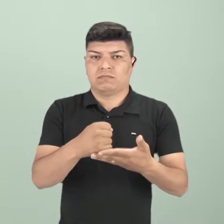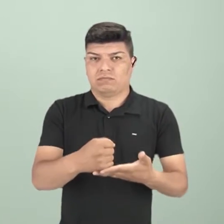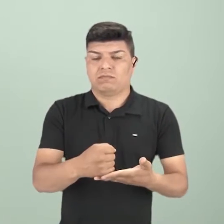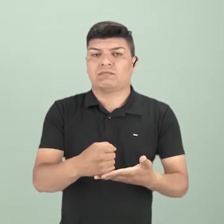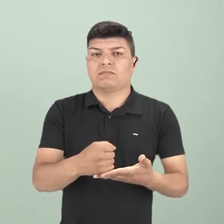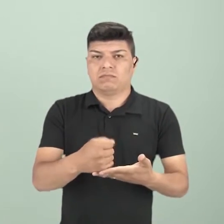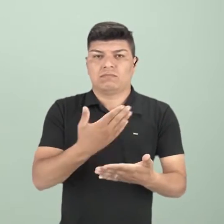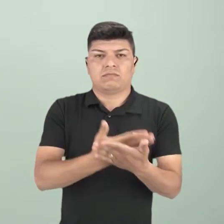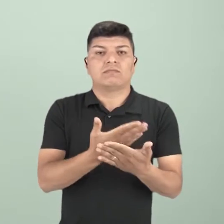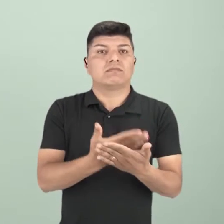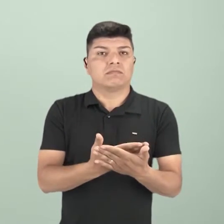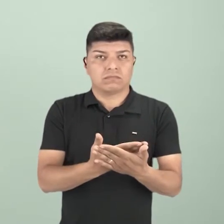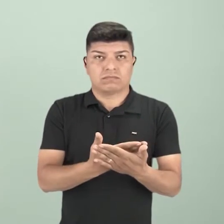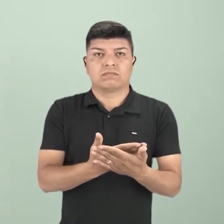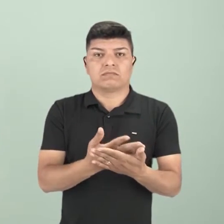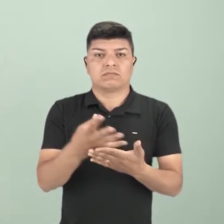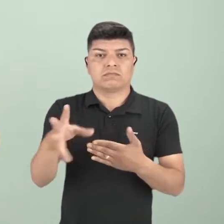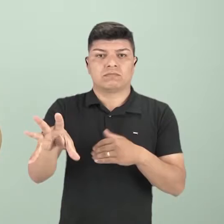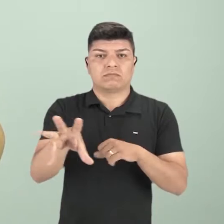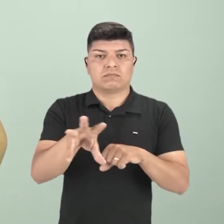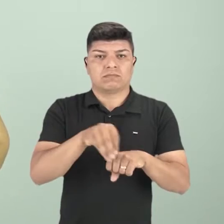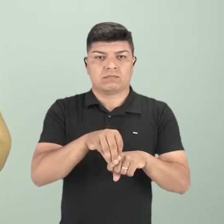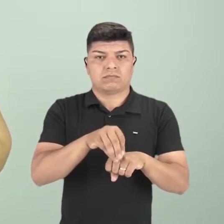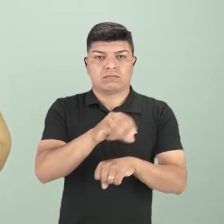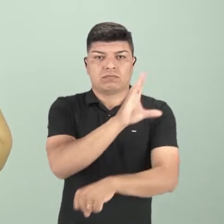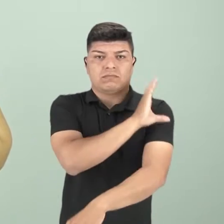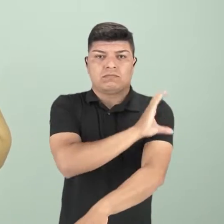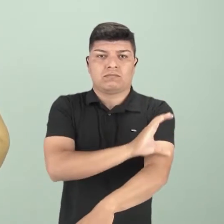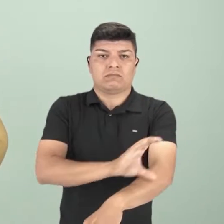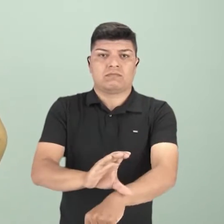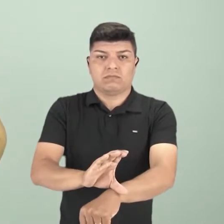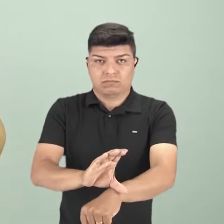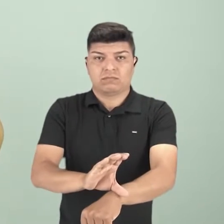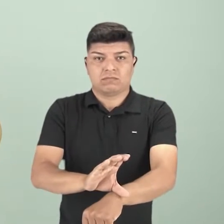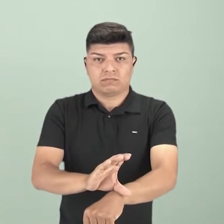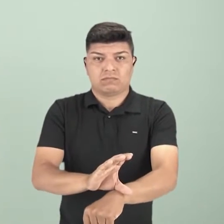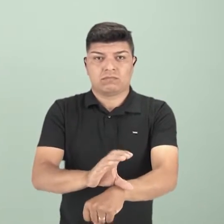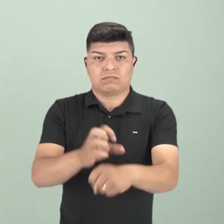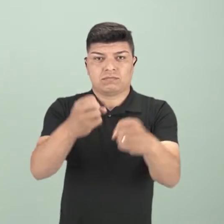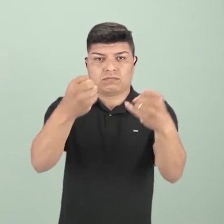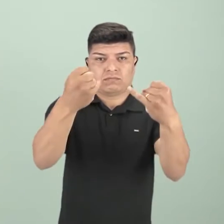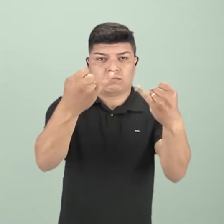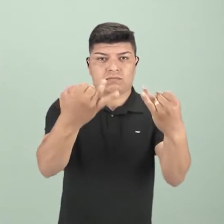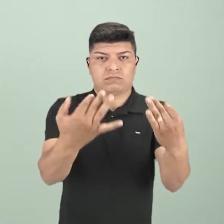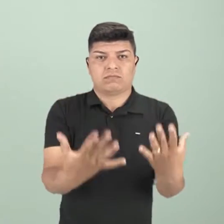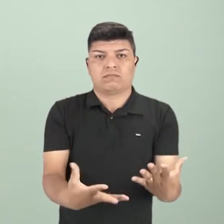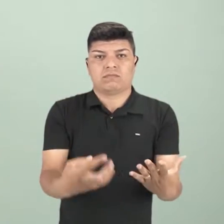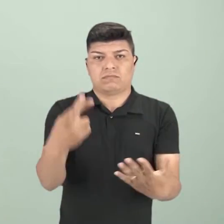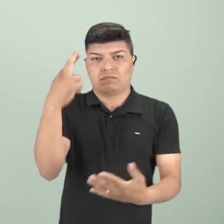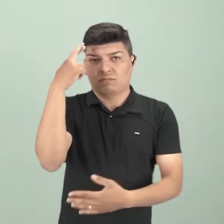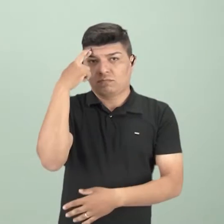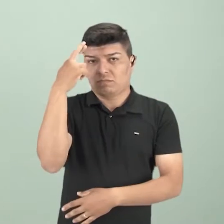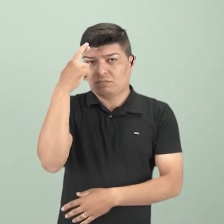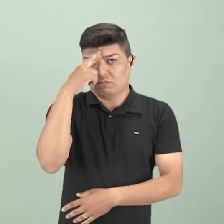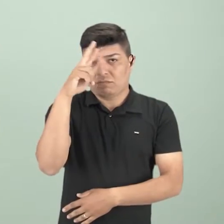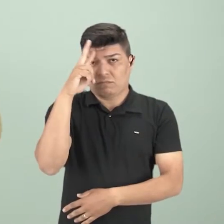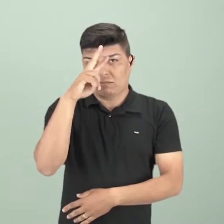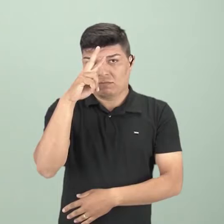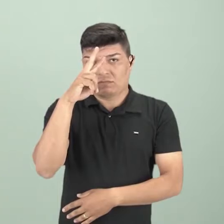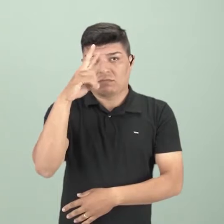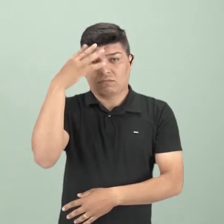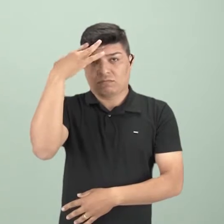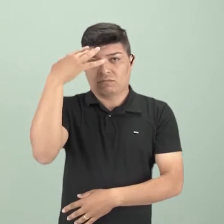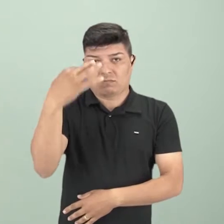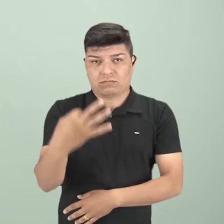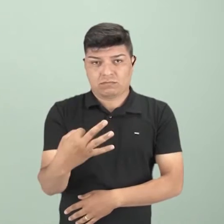de estudo, de conhecimento cultural, que esteja contando uma história, certamente você